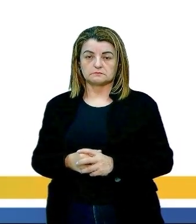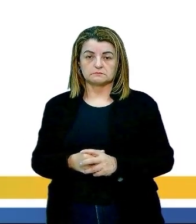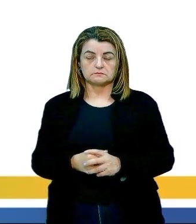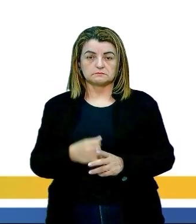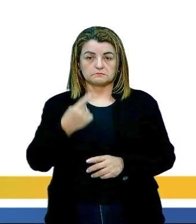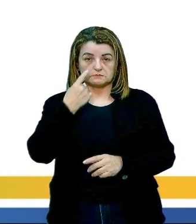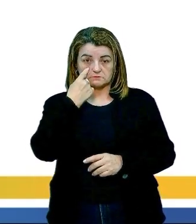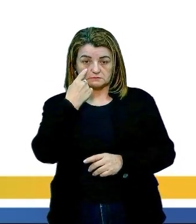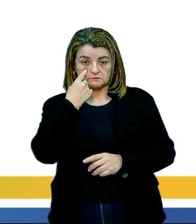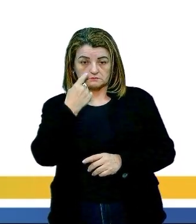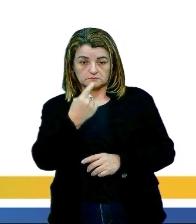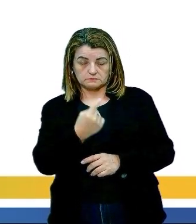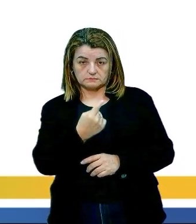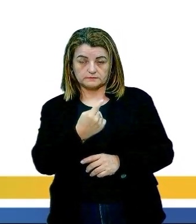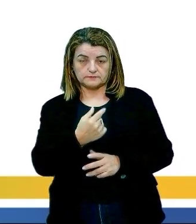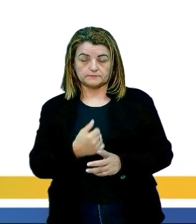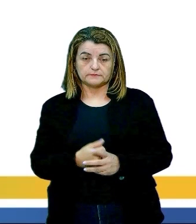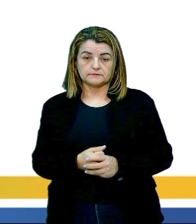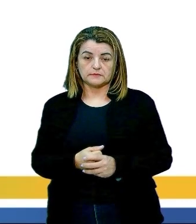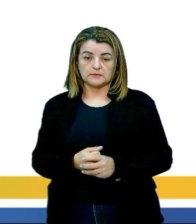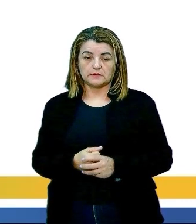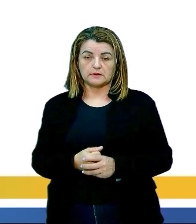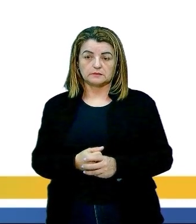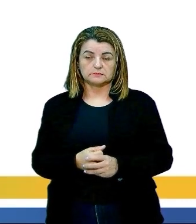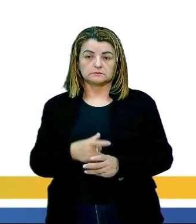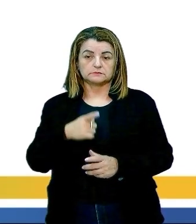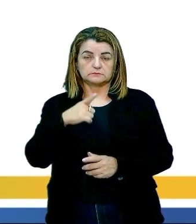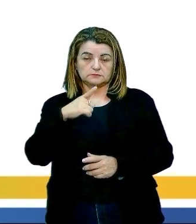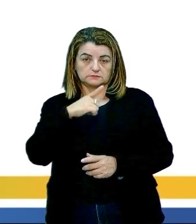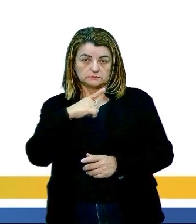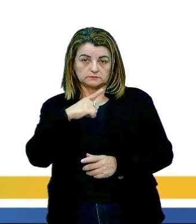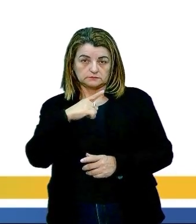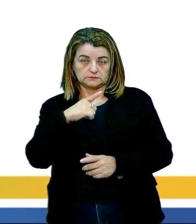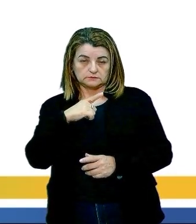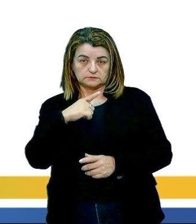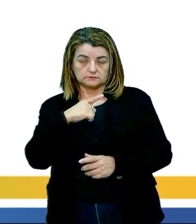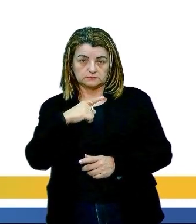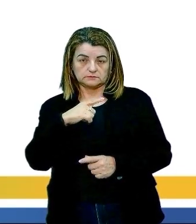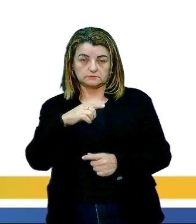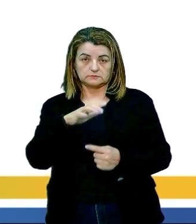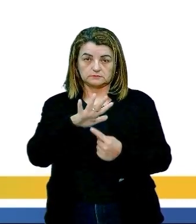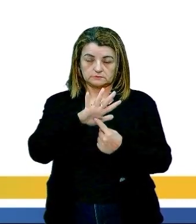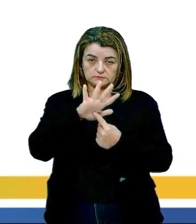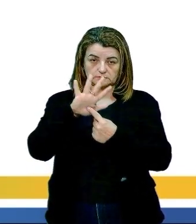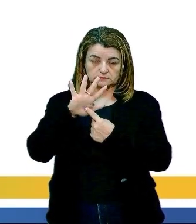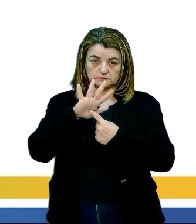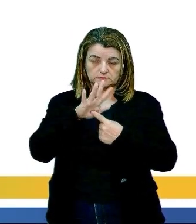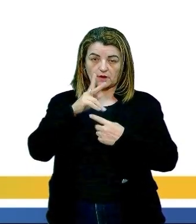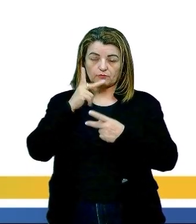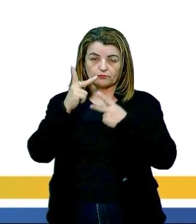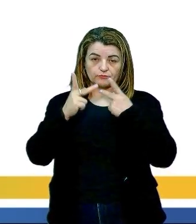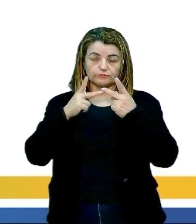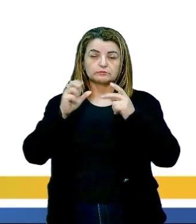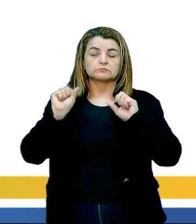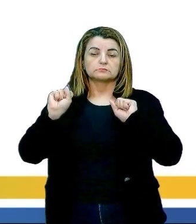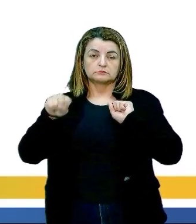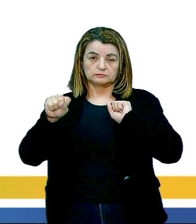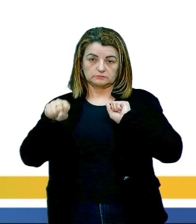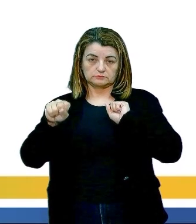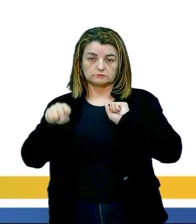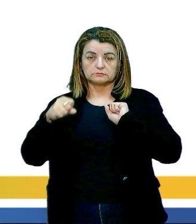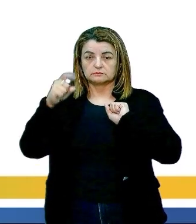Você vê aí nos balõezinhos, quando os personagens falam, que existe sim